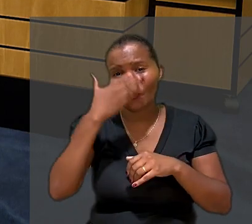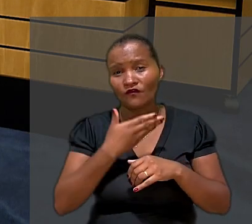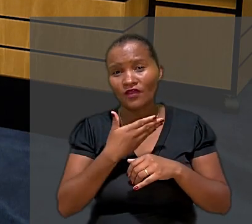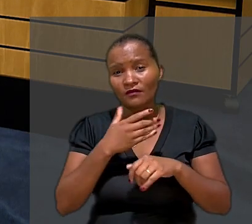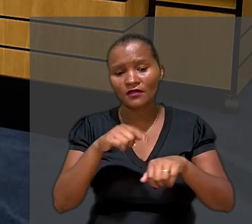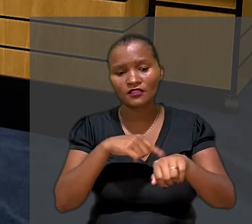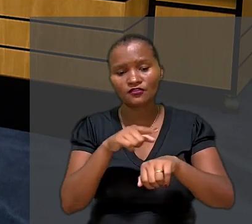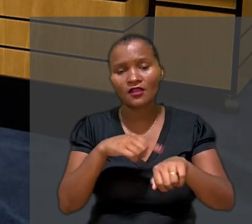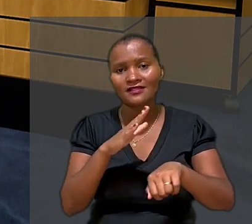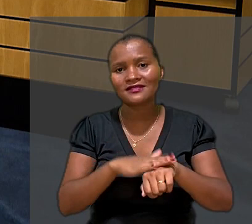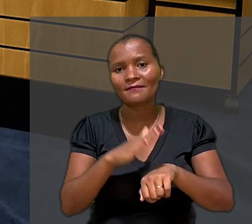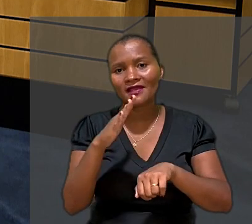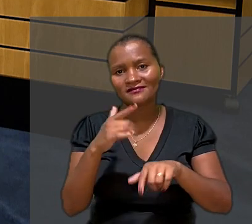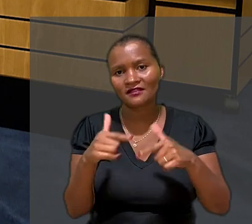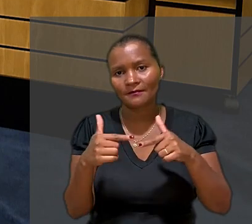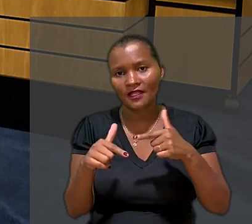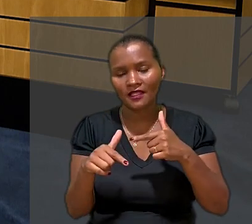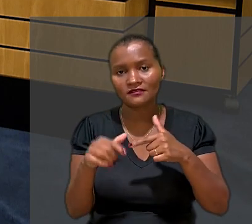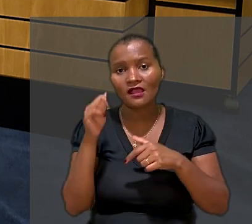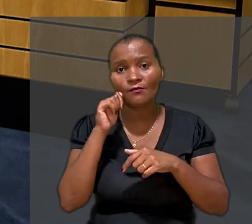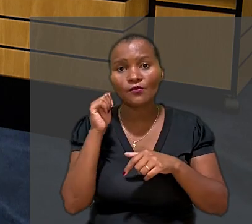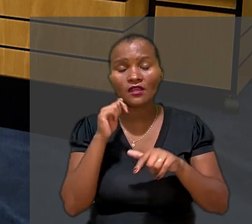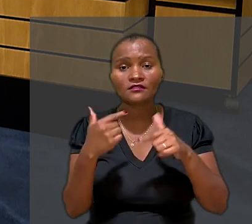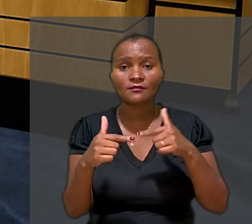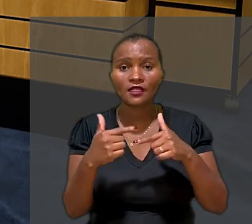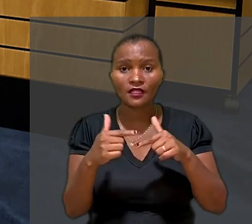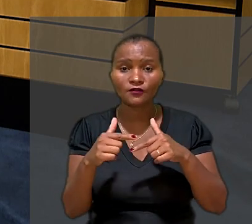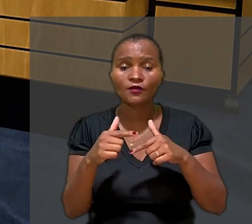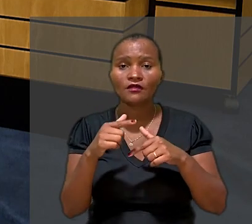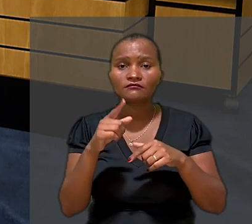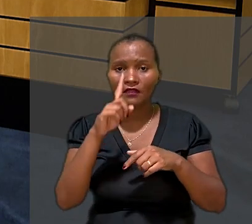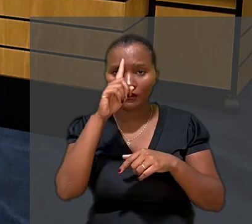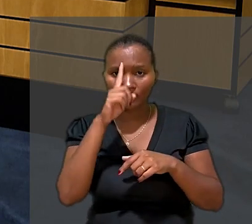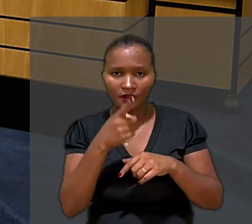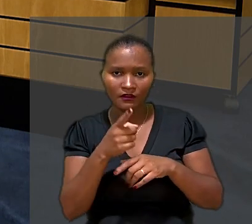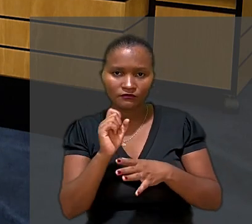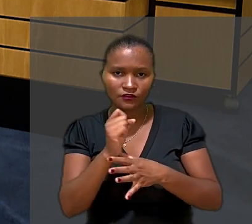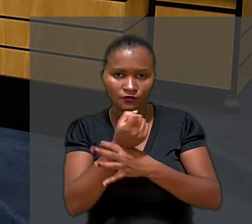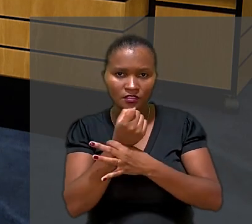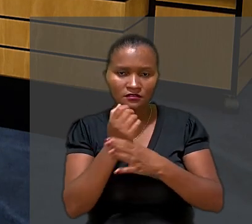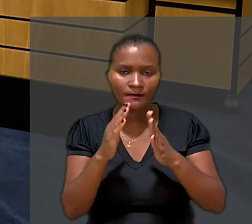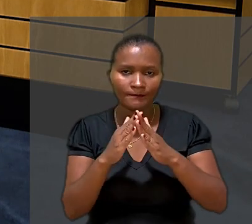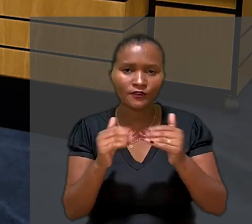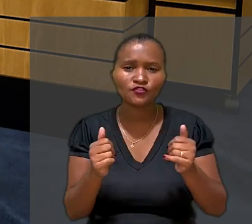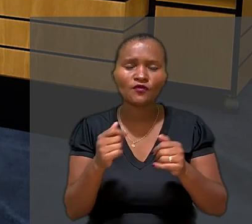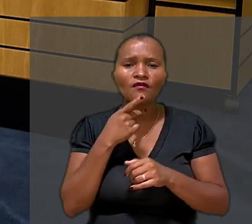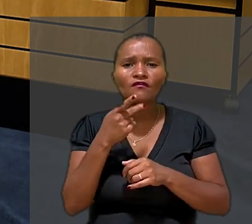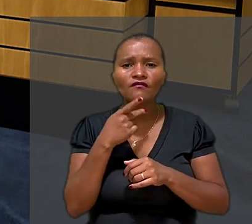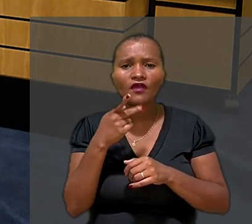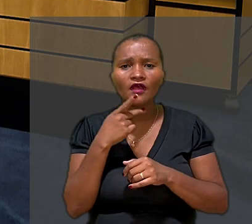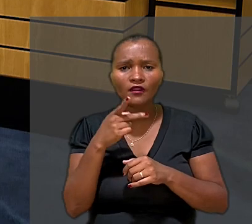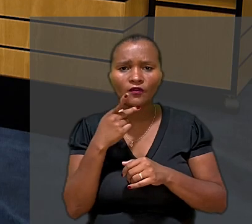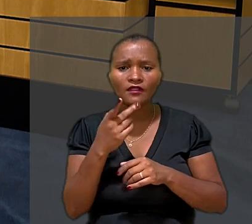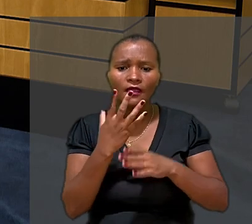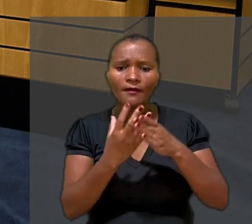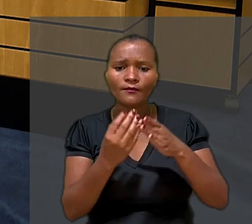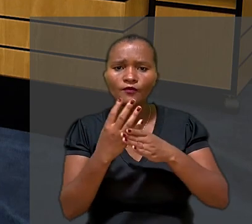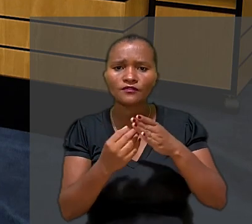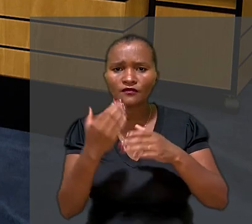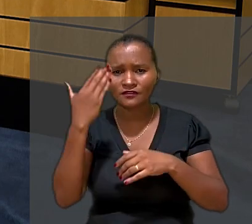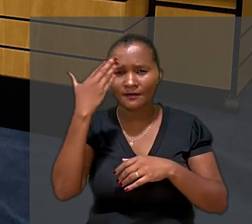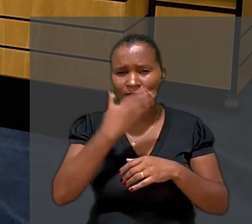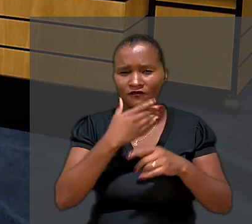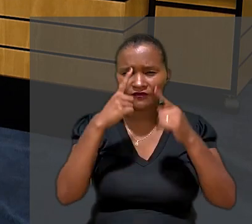para comprovar a jornada extra alegada. A trabalhadora, então, entrou com mandado de segurança, sustentando que